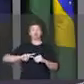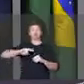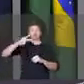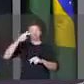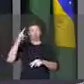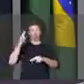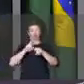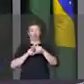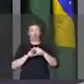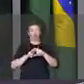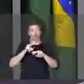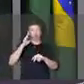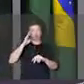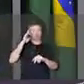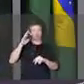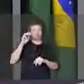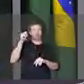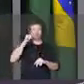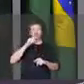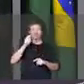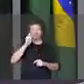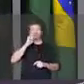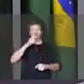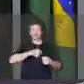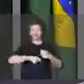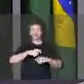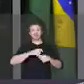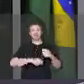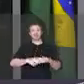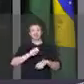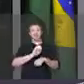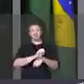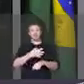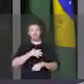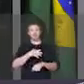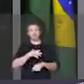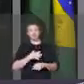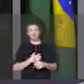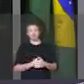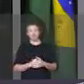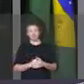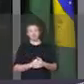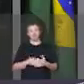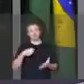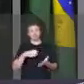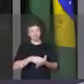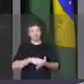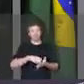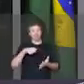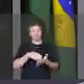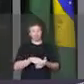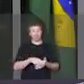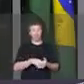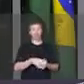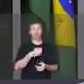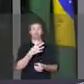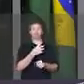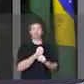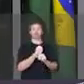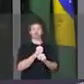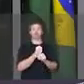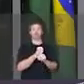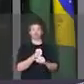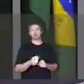da maior traficante do estado da Bahia, que foi condenada a 4 anos de